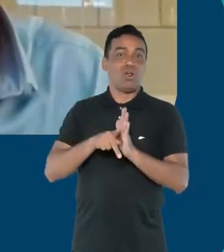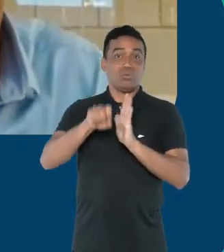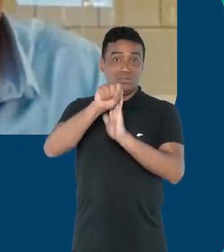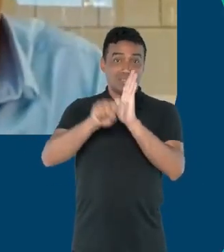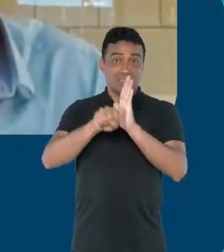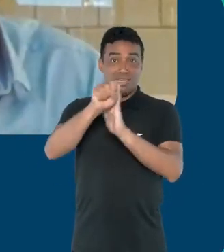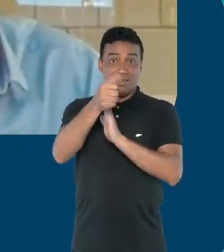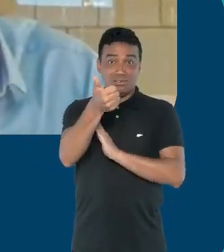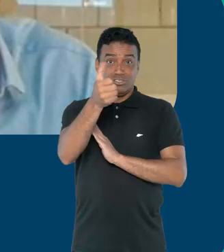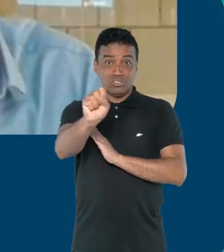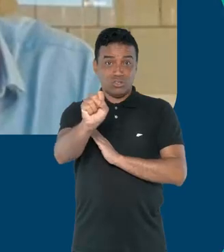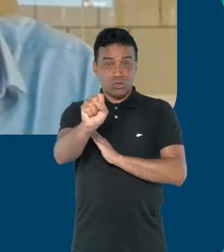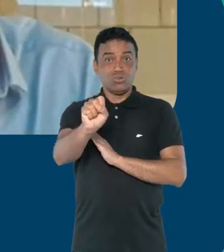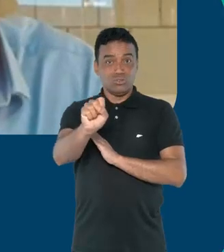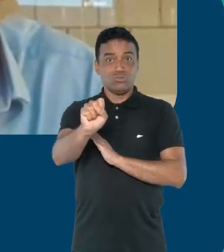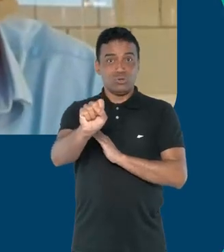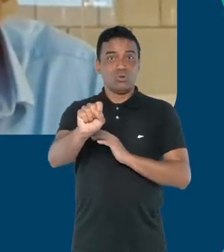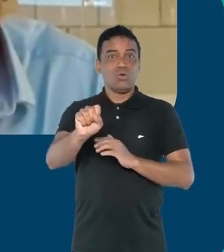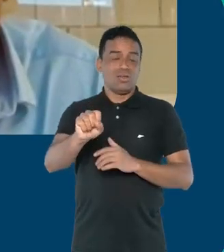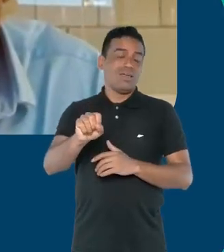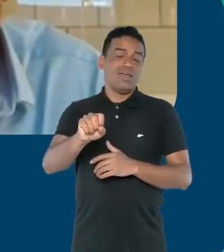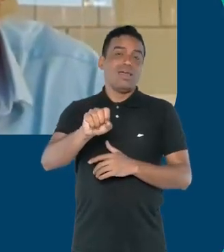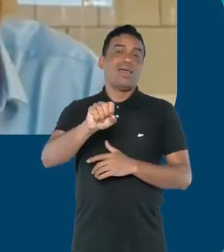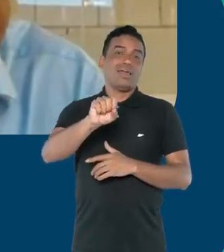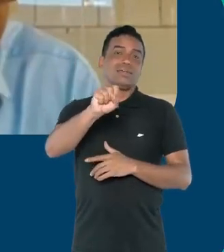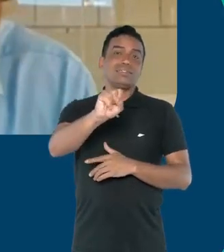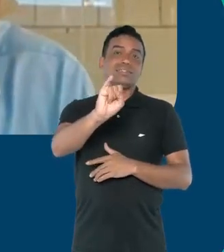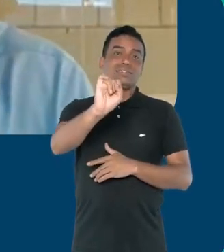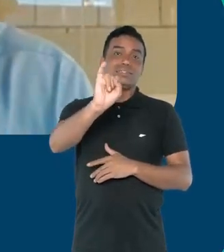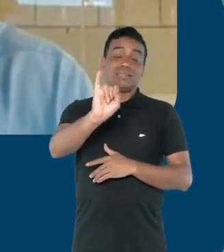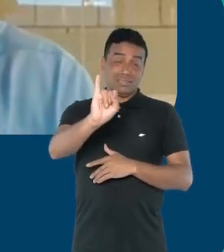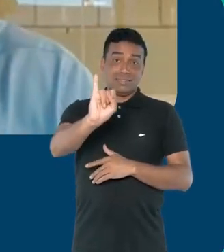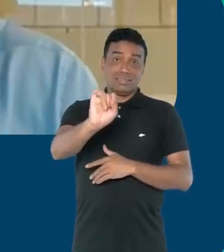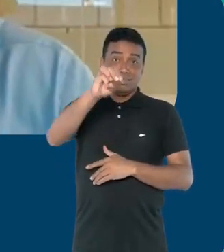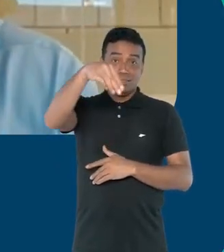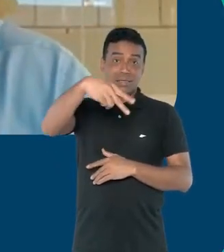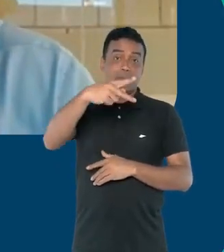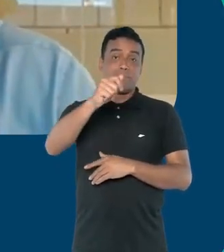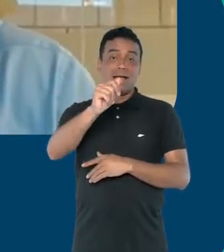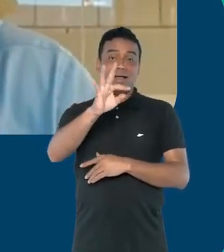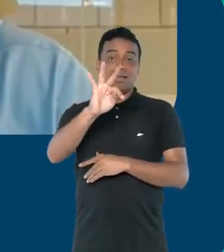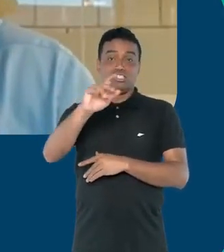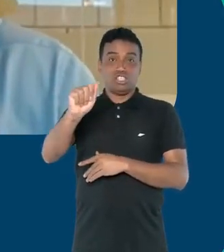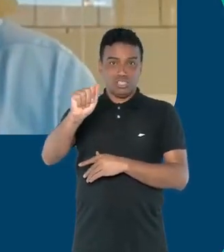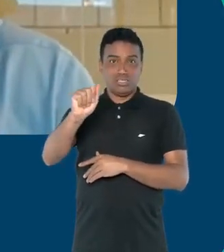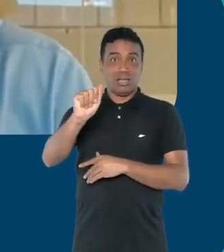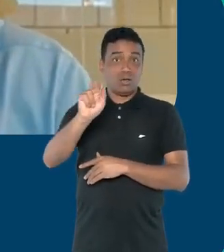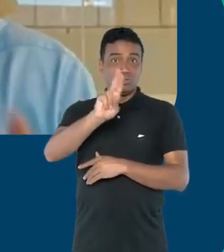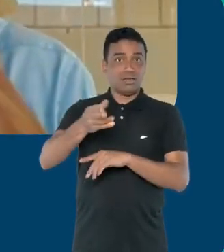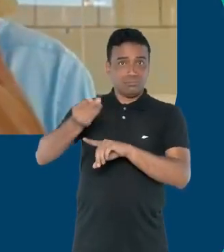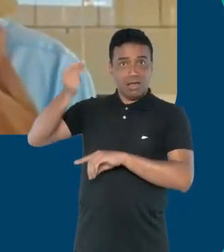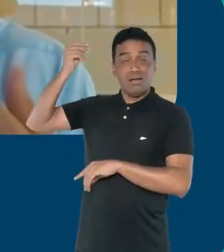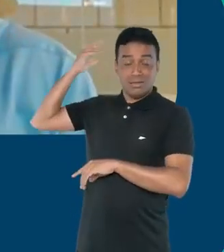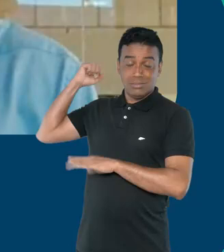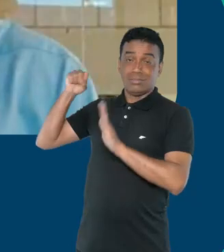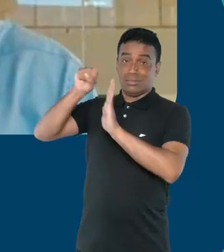se falava muito, né, no século XVIII, a expressão que se usa é simpatia mesmo, mas ela